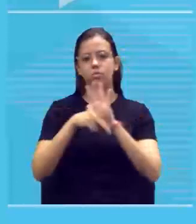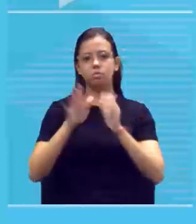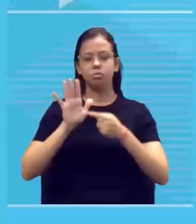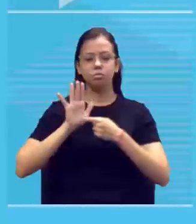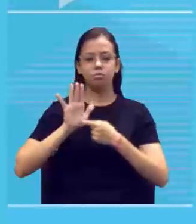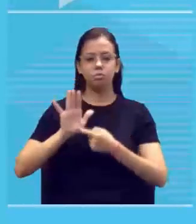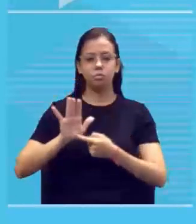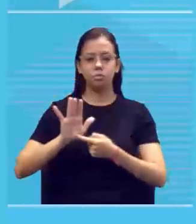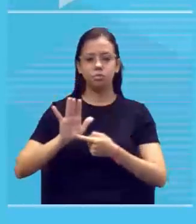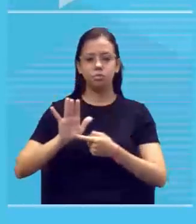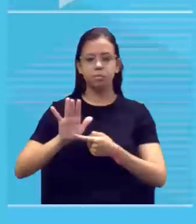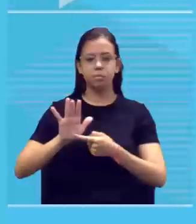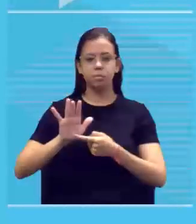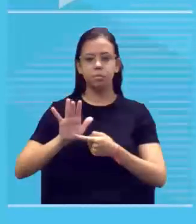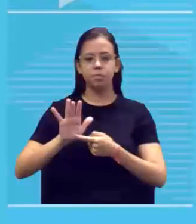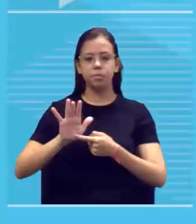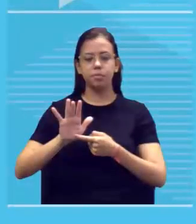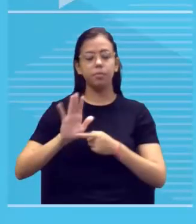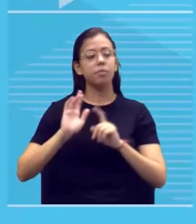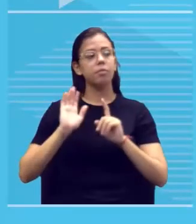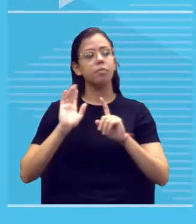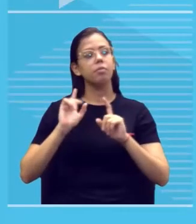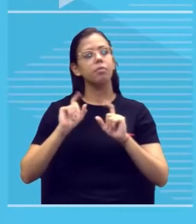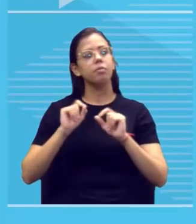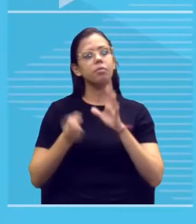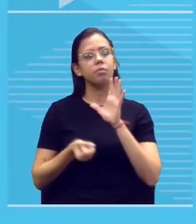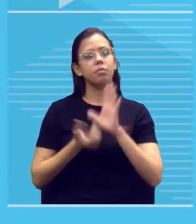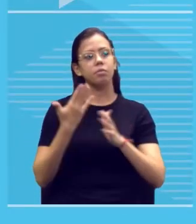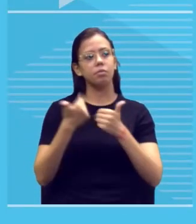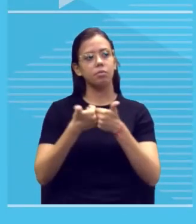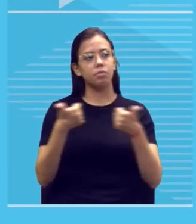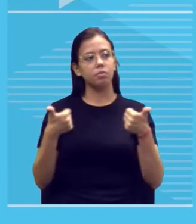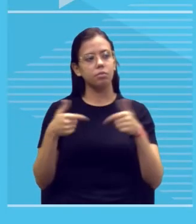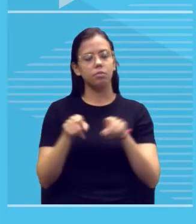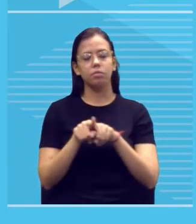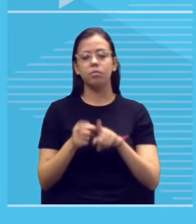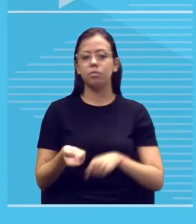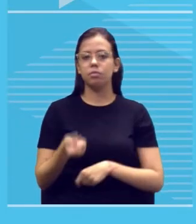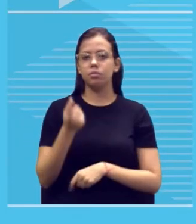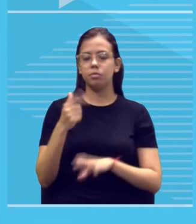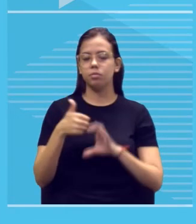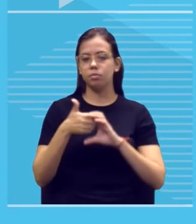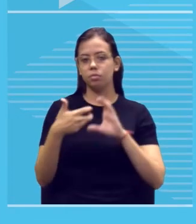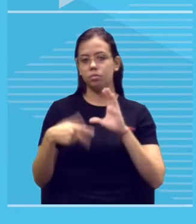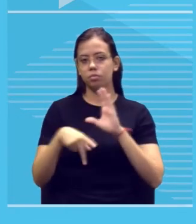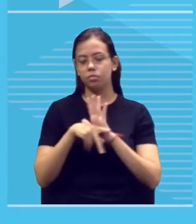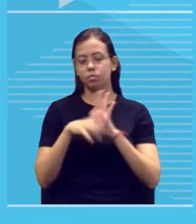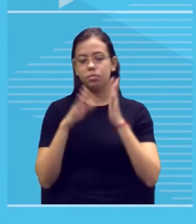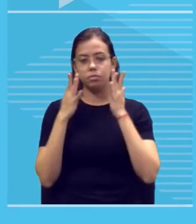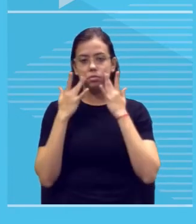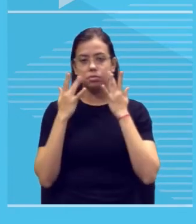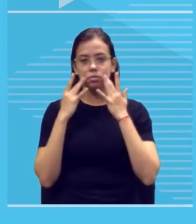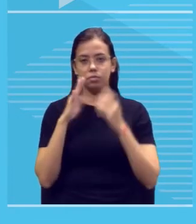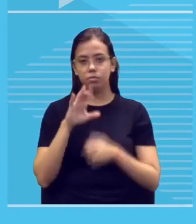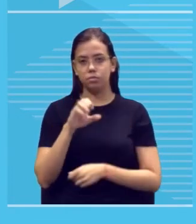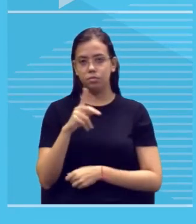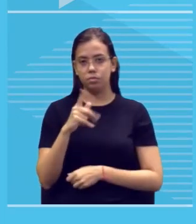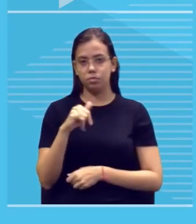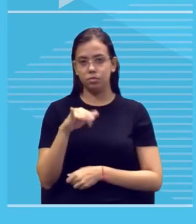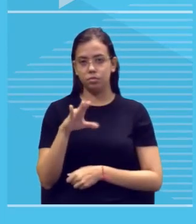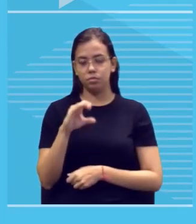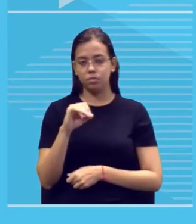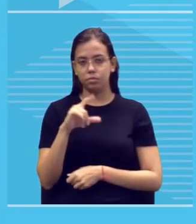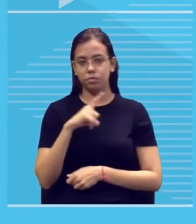né esse afastamento estranhamento que é característica desse Teatro Épico né havia